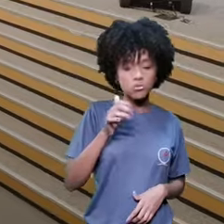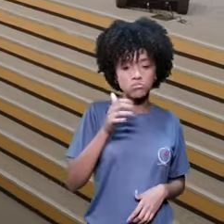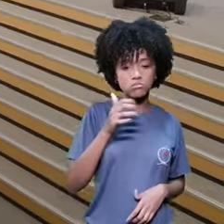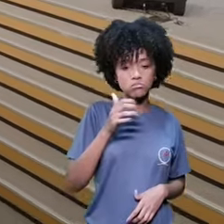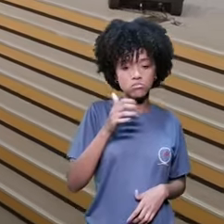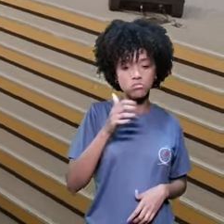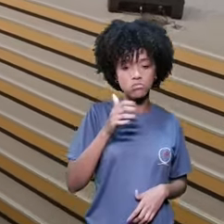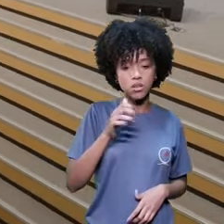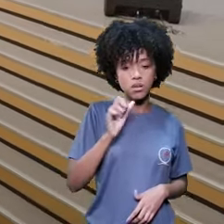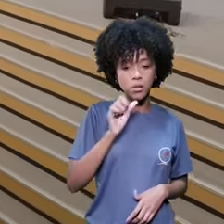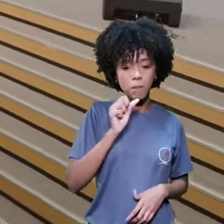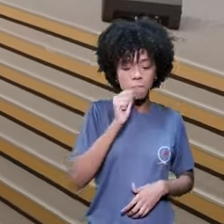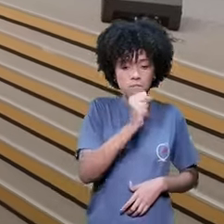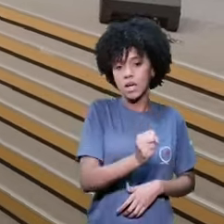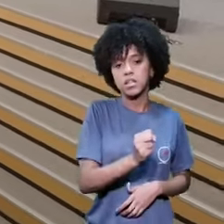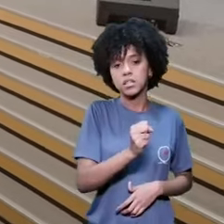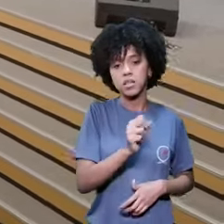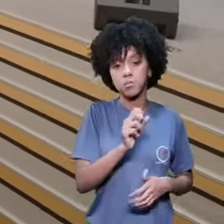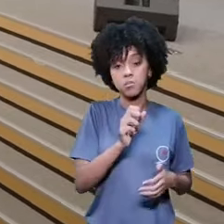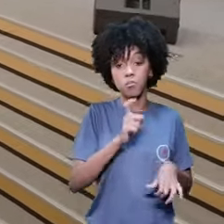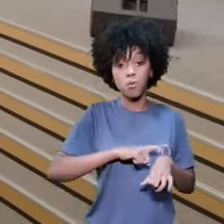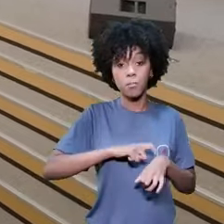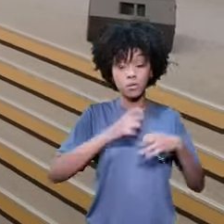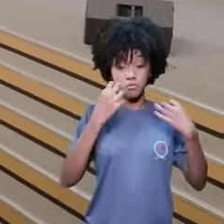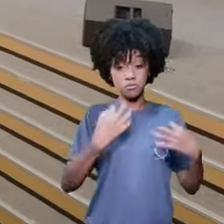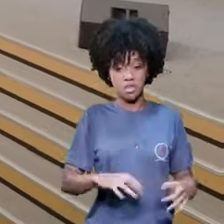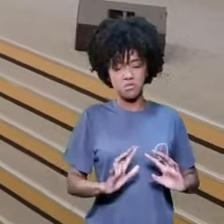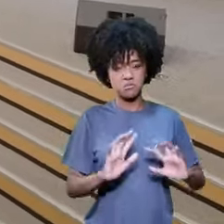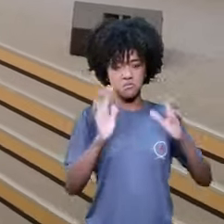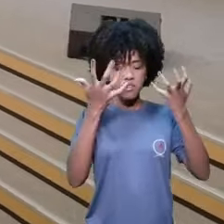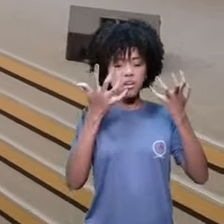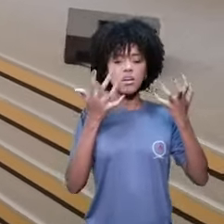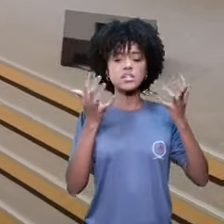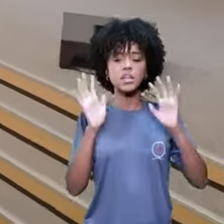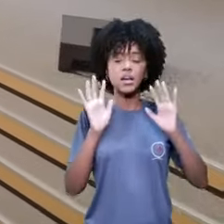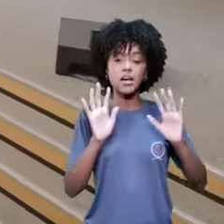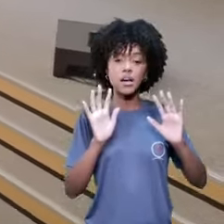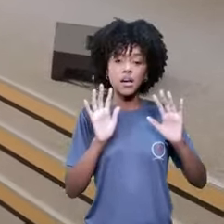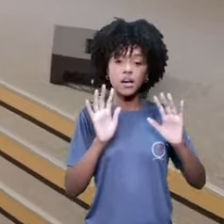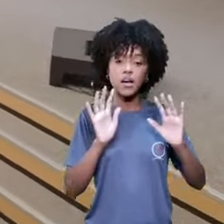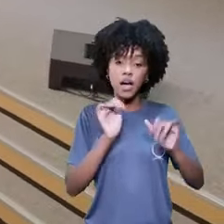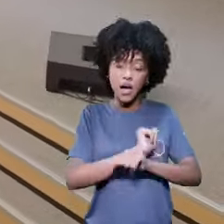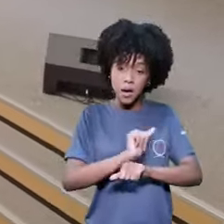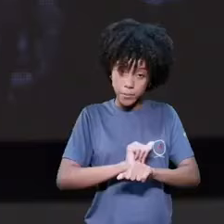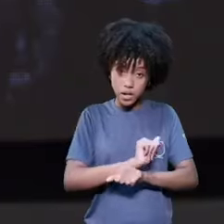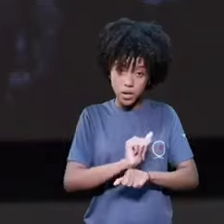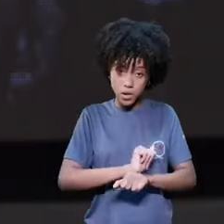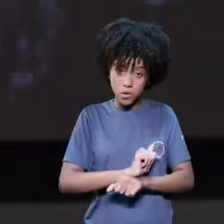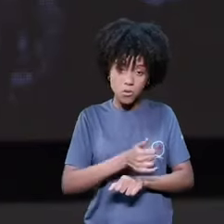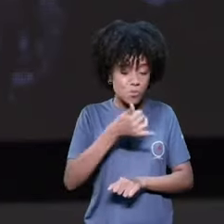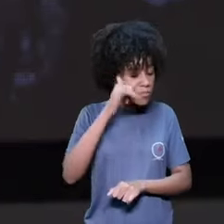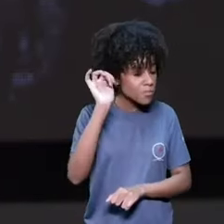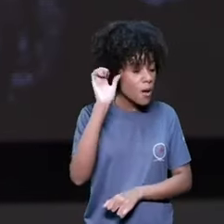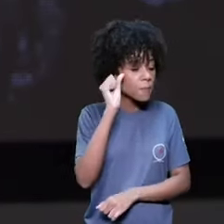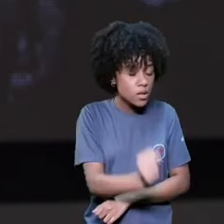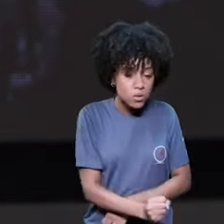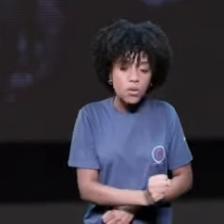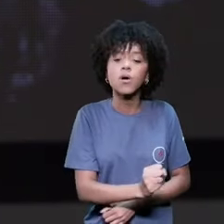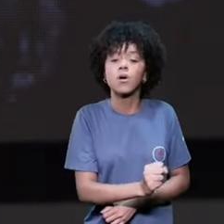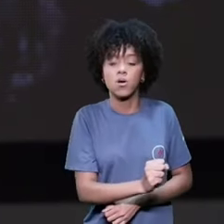matava animal assim em banquete. Mas Abraão tá matando um animal, tá colocando bolo diante dos anjos pra eles comerem. Eu